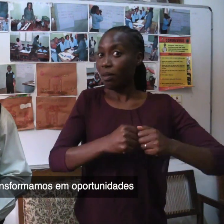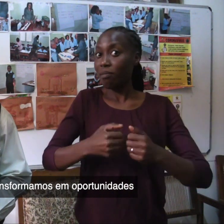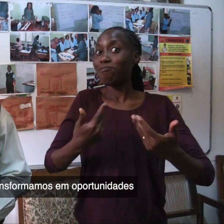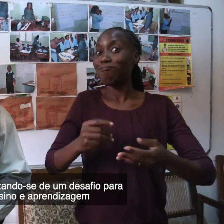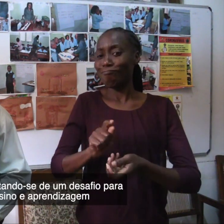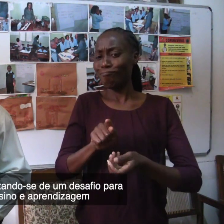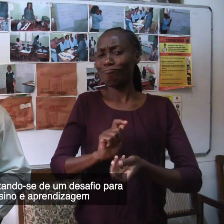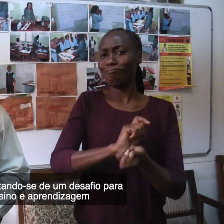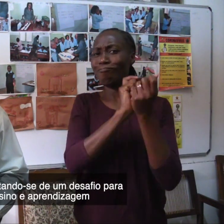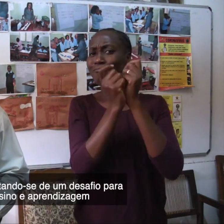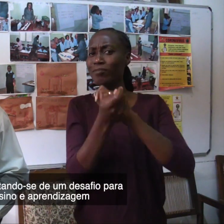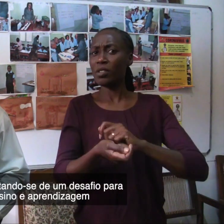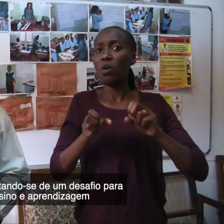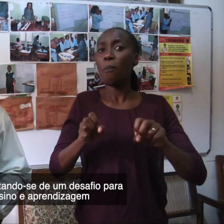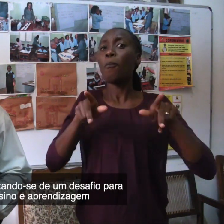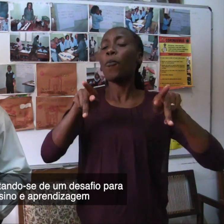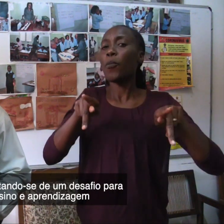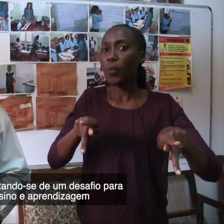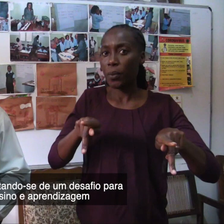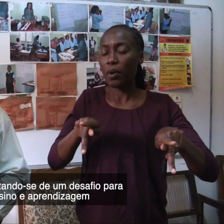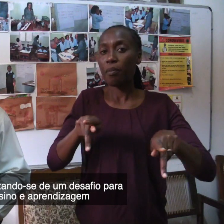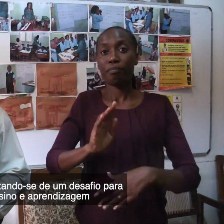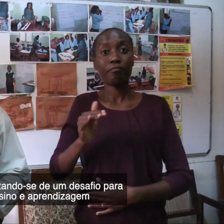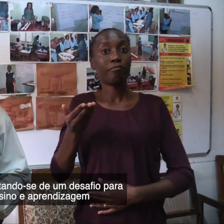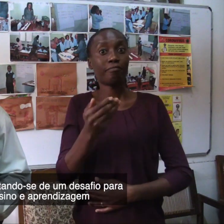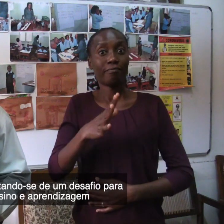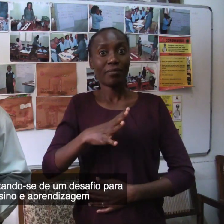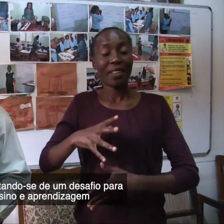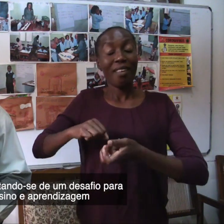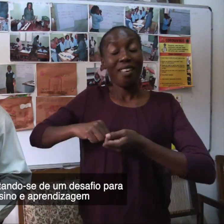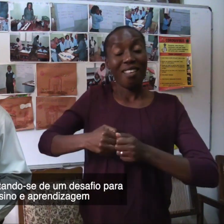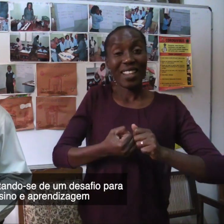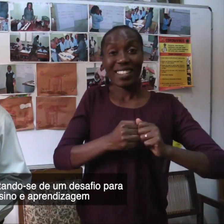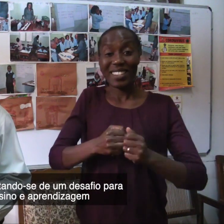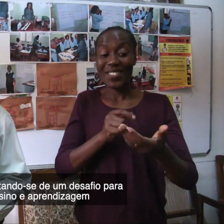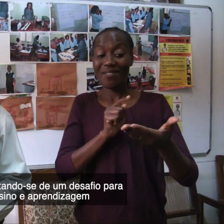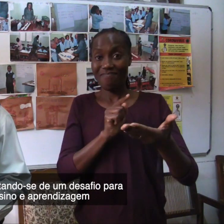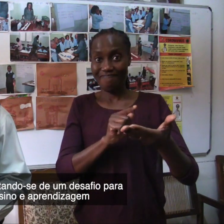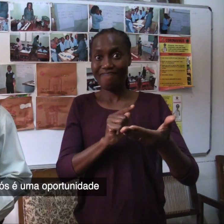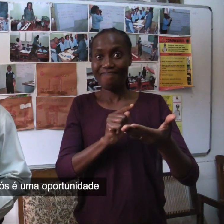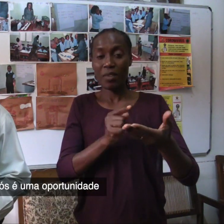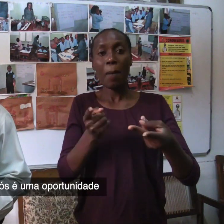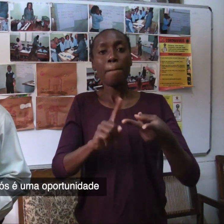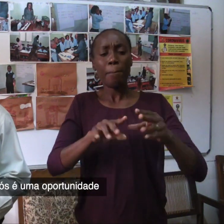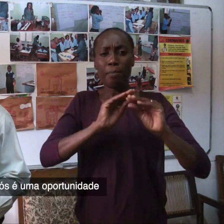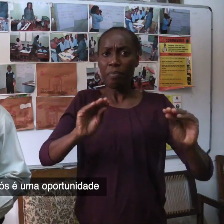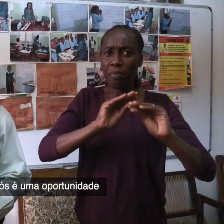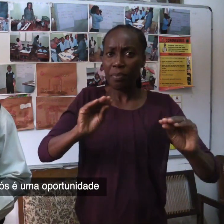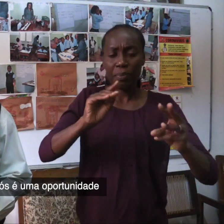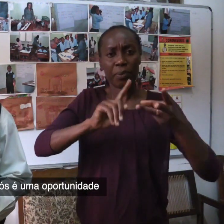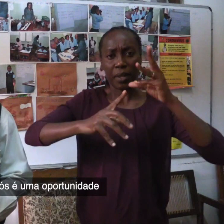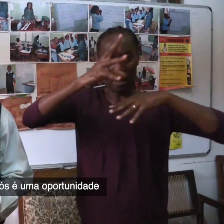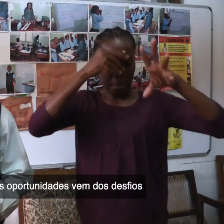oportunidades. Por isso, como trata-se de um desafio para o ensino e aprendizagem, para nós é uma